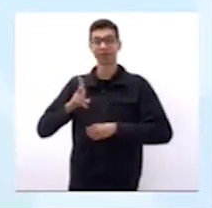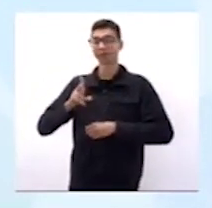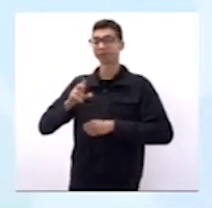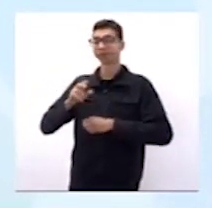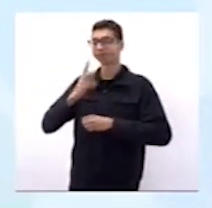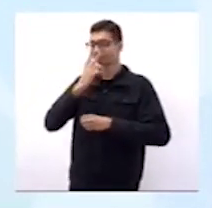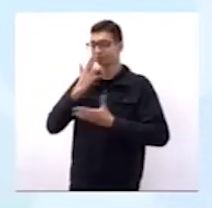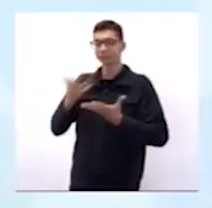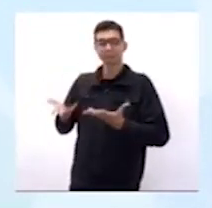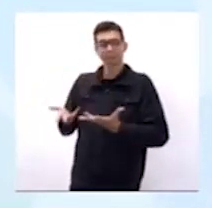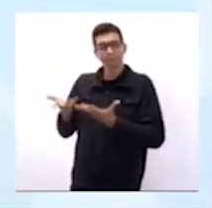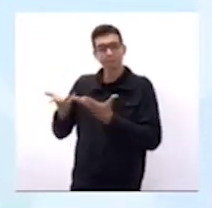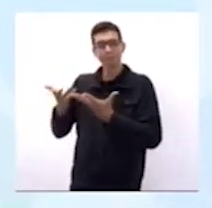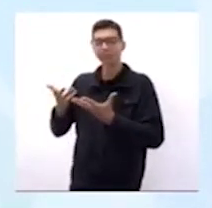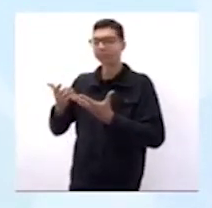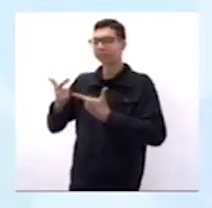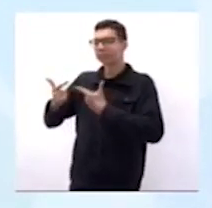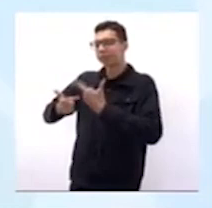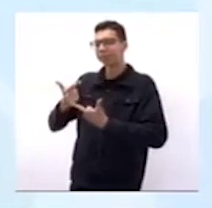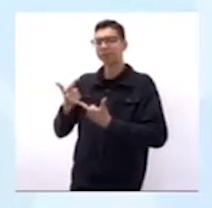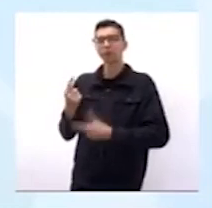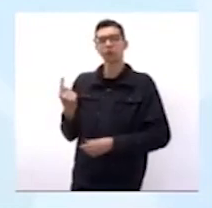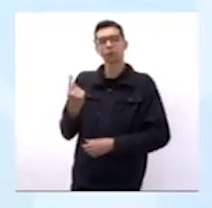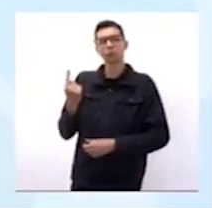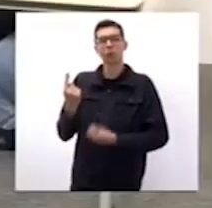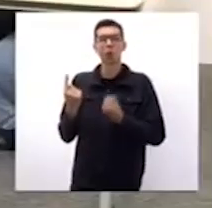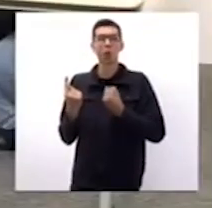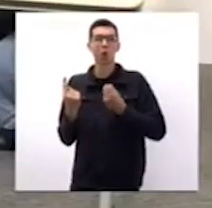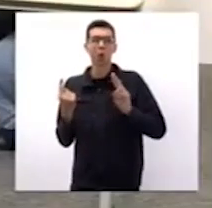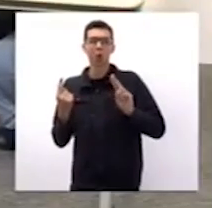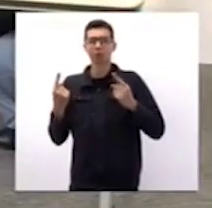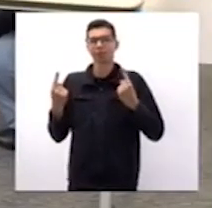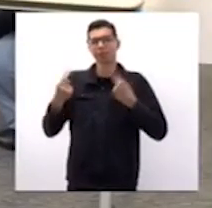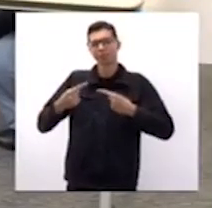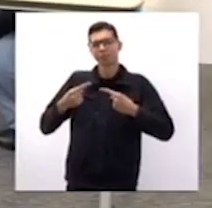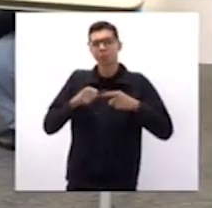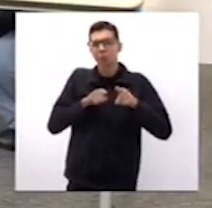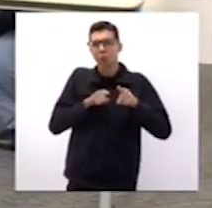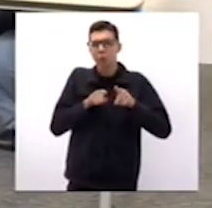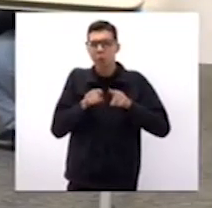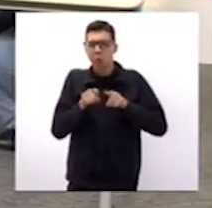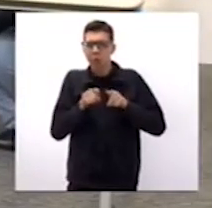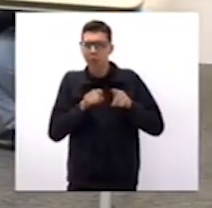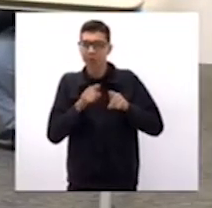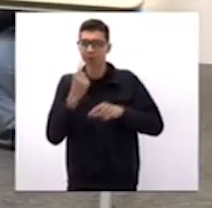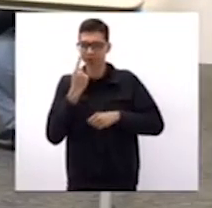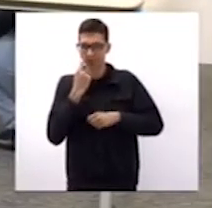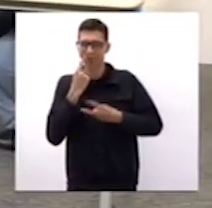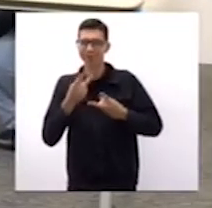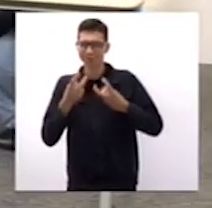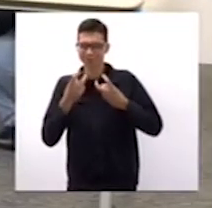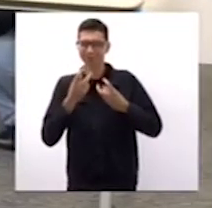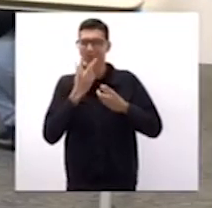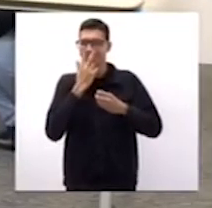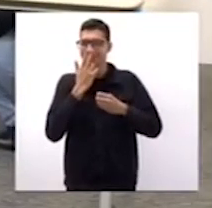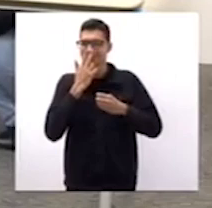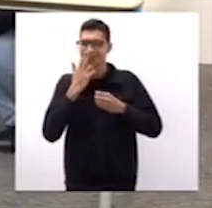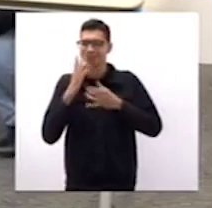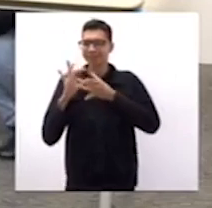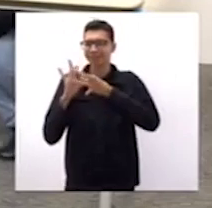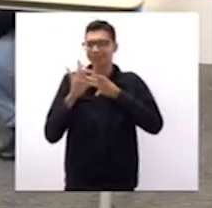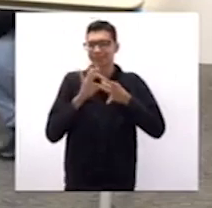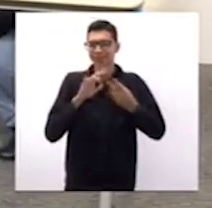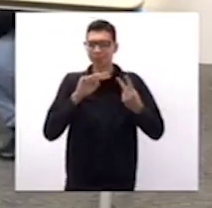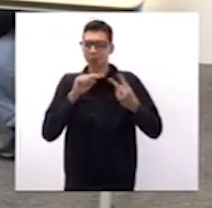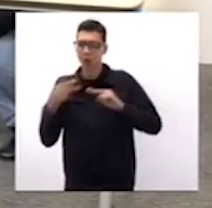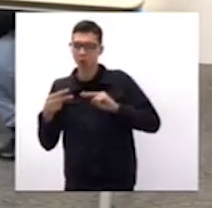em situações individuais ou competitivas. Olha a contradição aí, né? Ademilson, Márcia e Adriana